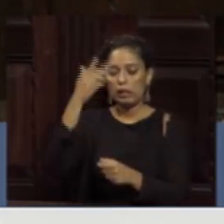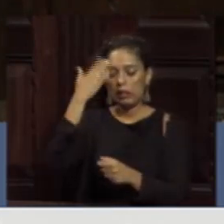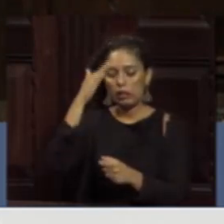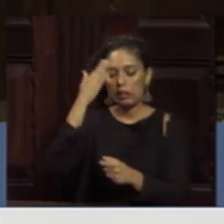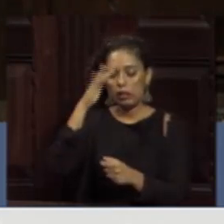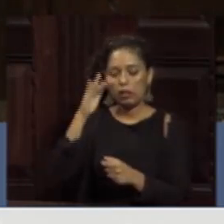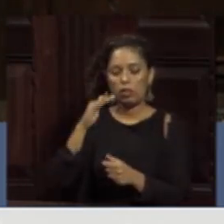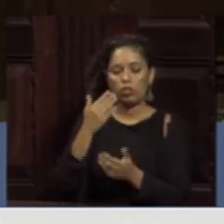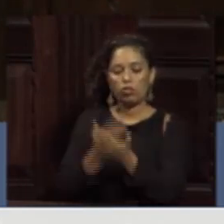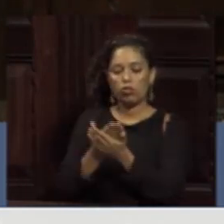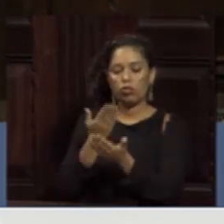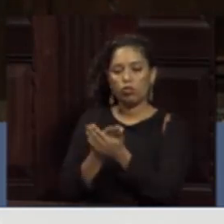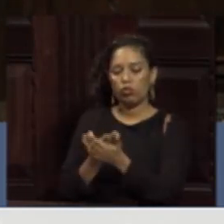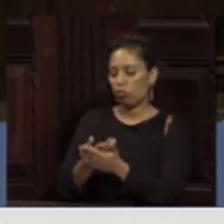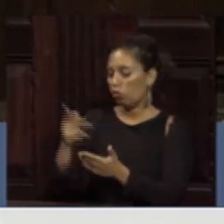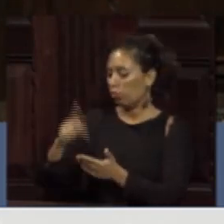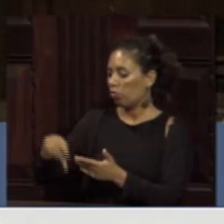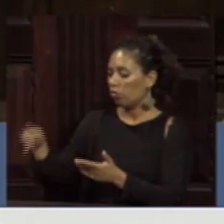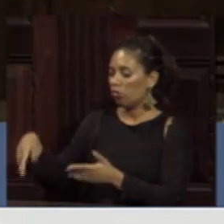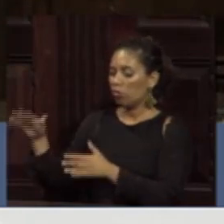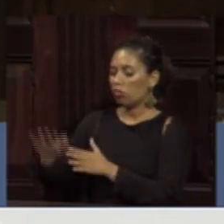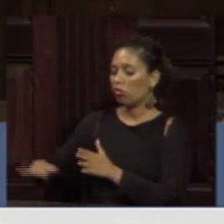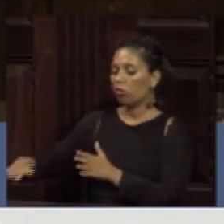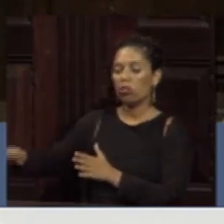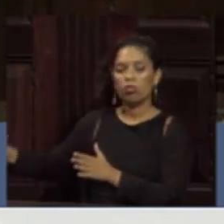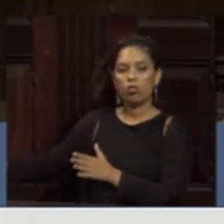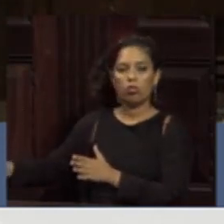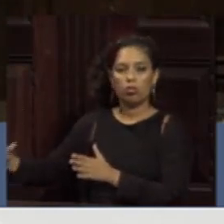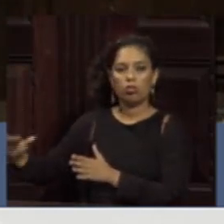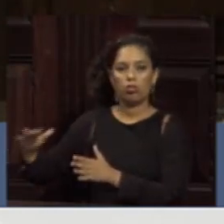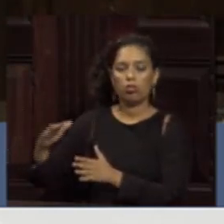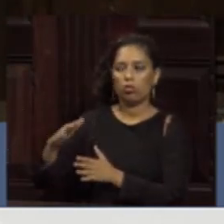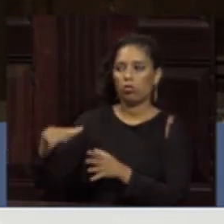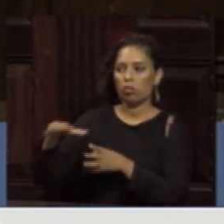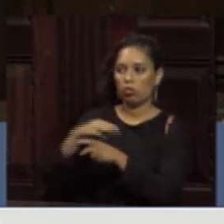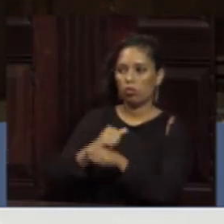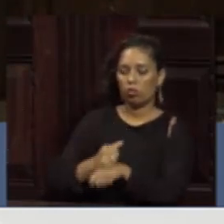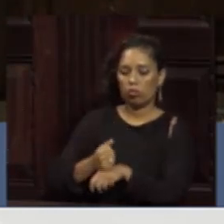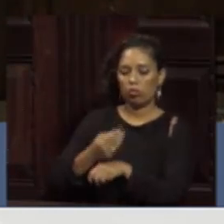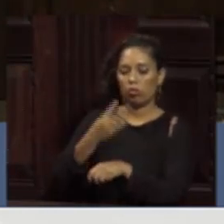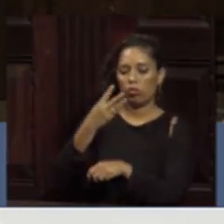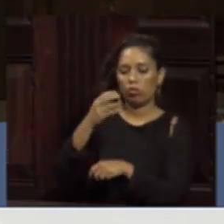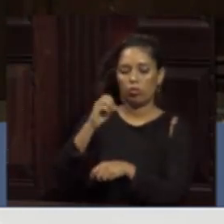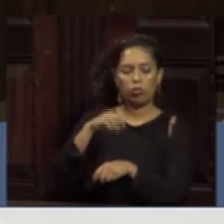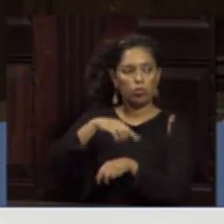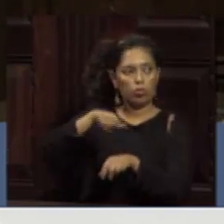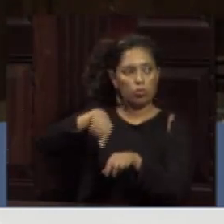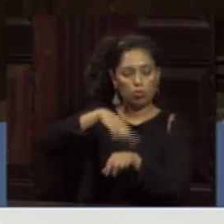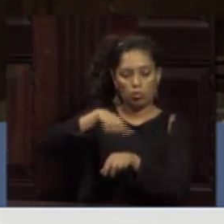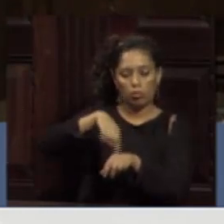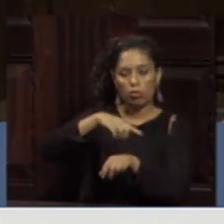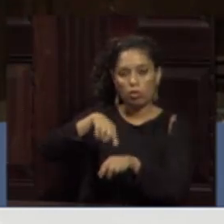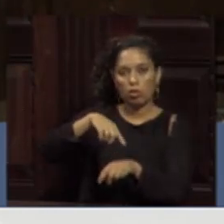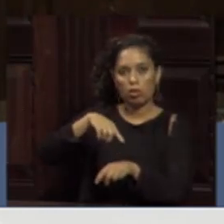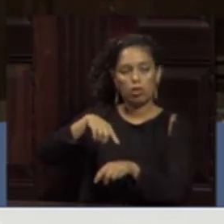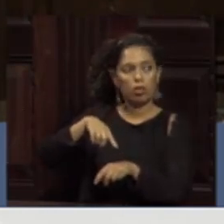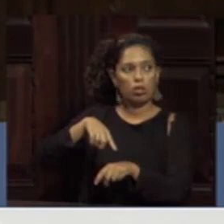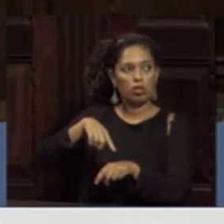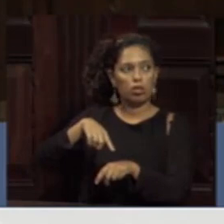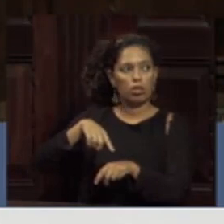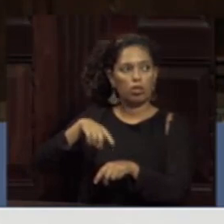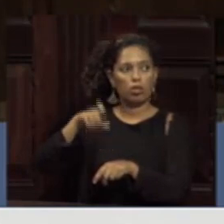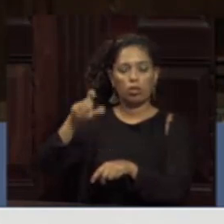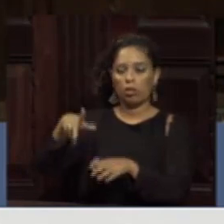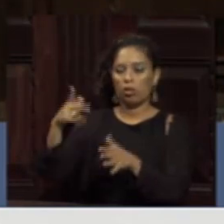com regime de 40 horas, professor 2, na faixa 6, que seria um absurdo, que as escolas